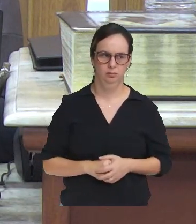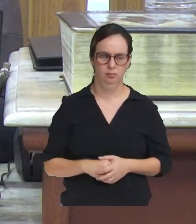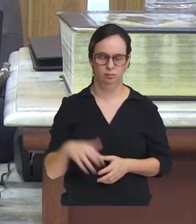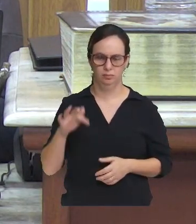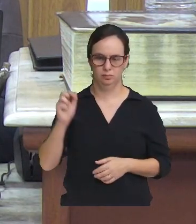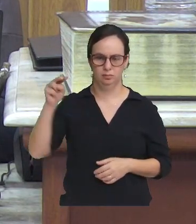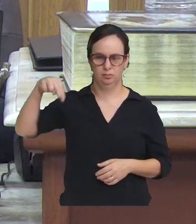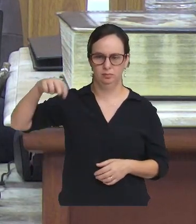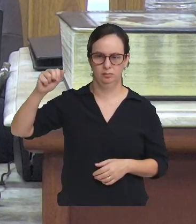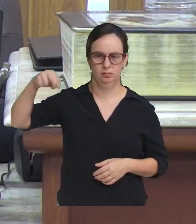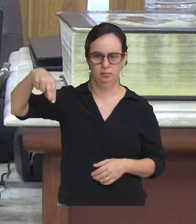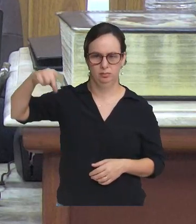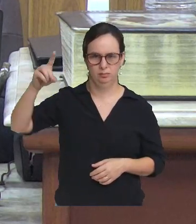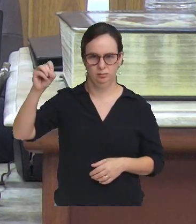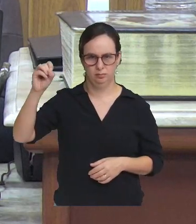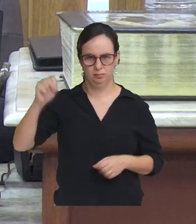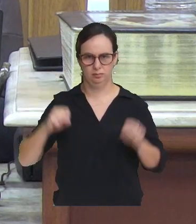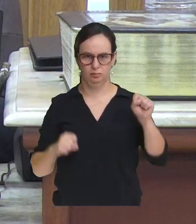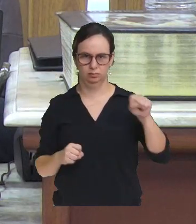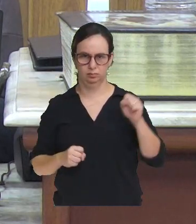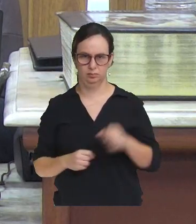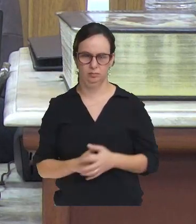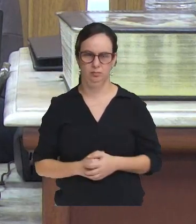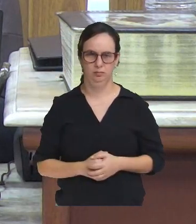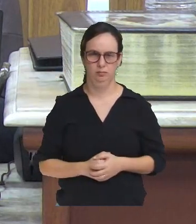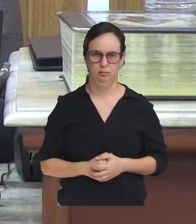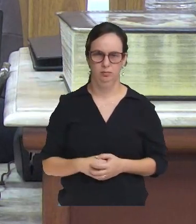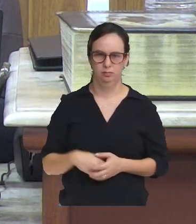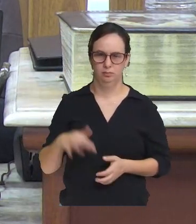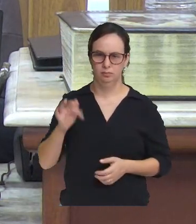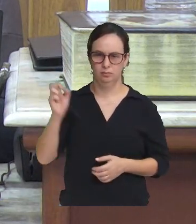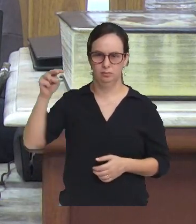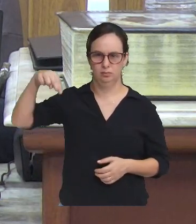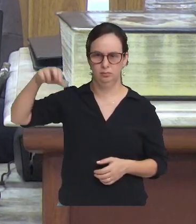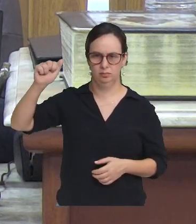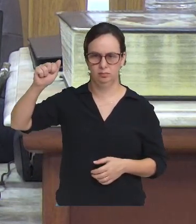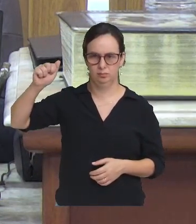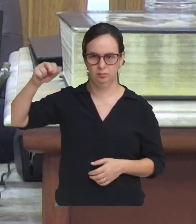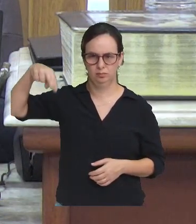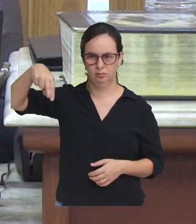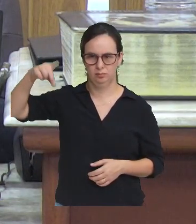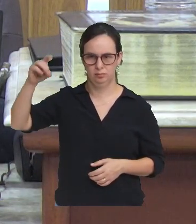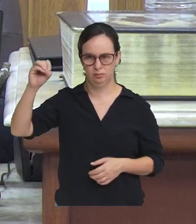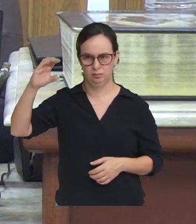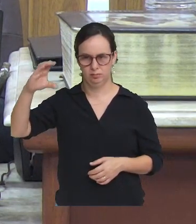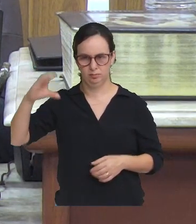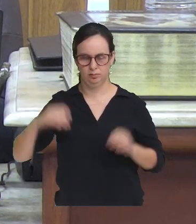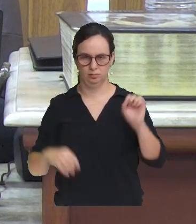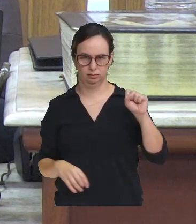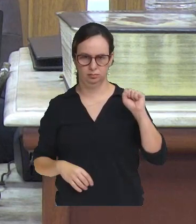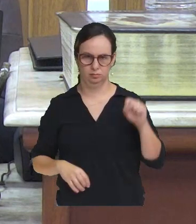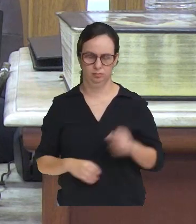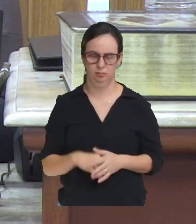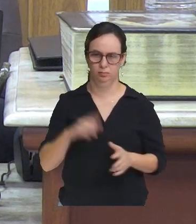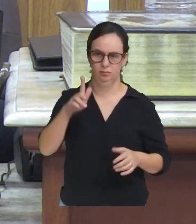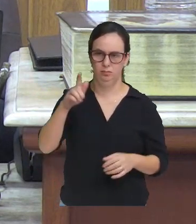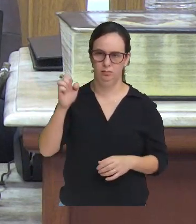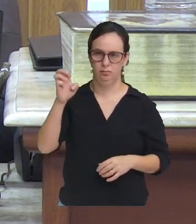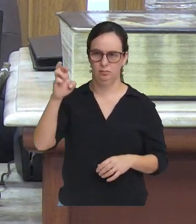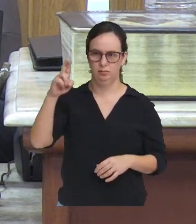Vieira. Fernando Vieira vota sim. Fernando Sirkia. Sim. Gerson Alves vota